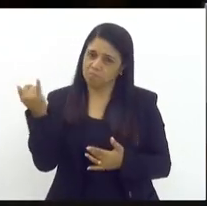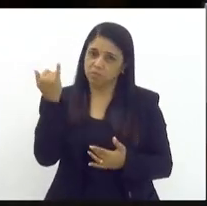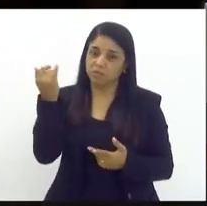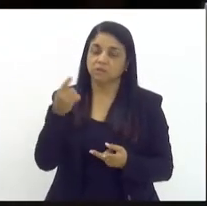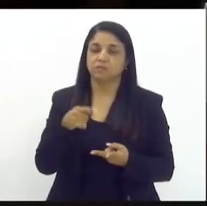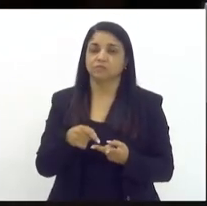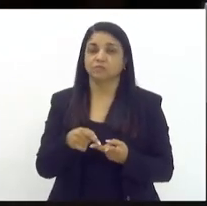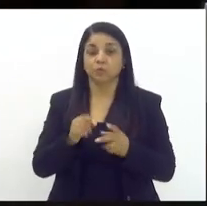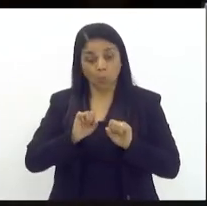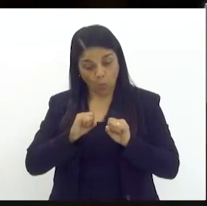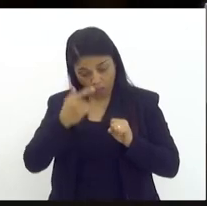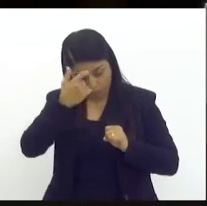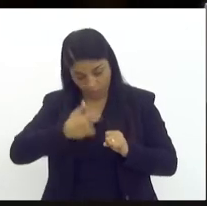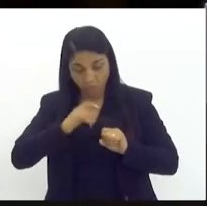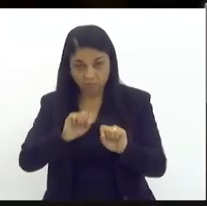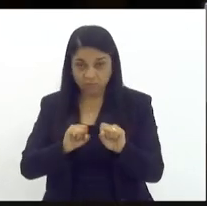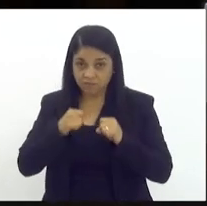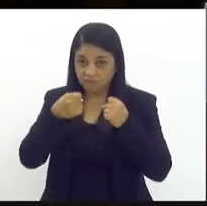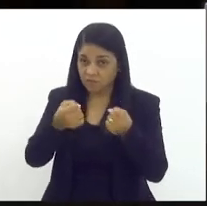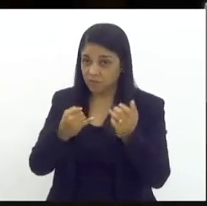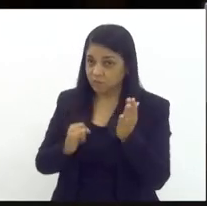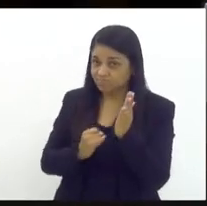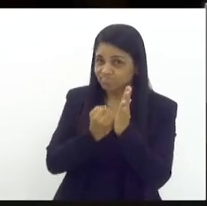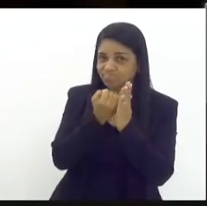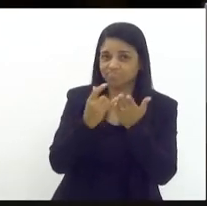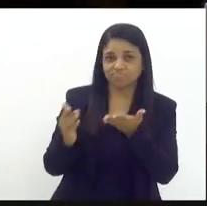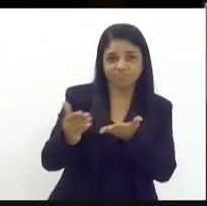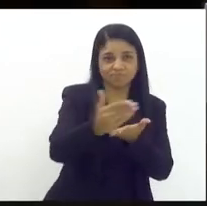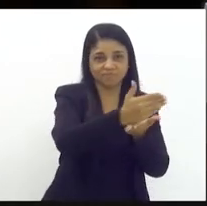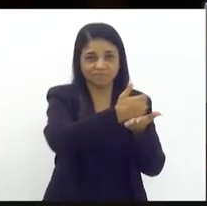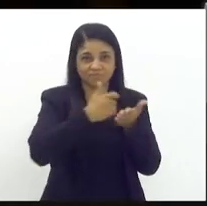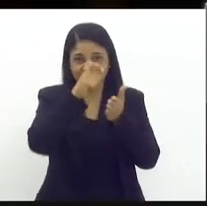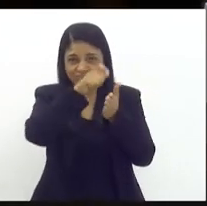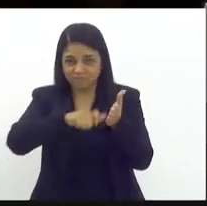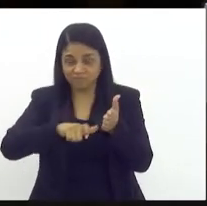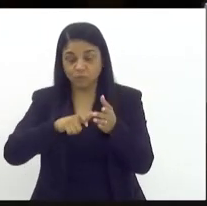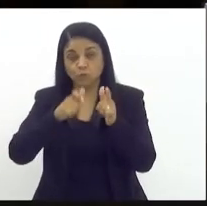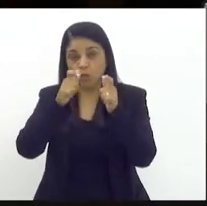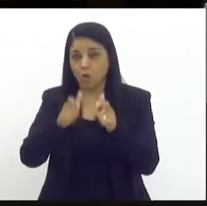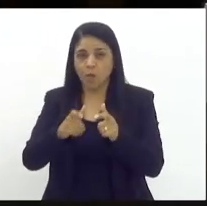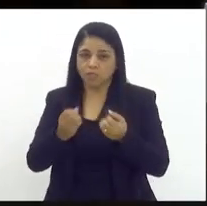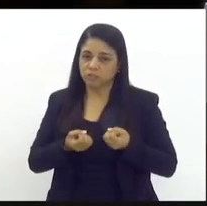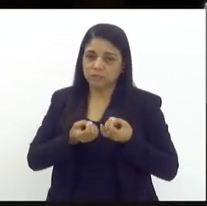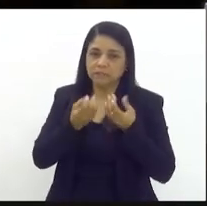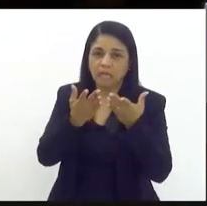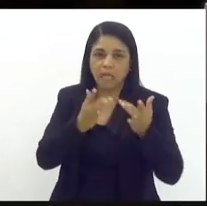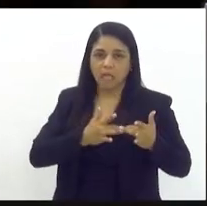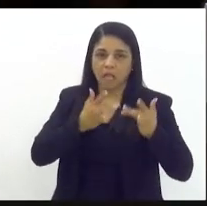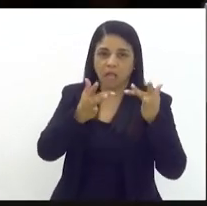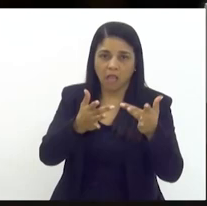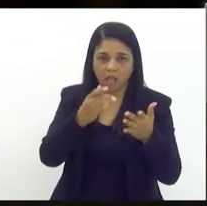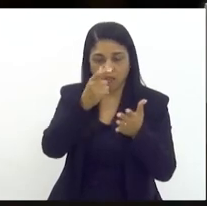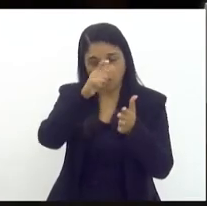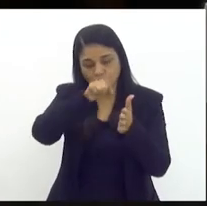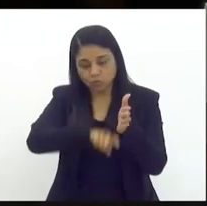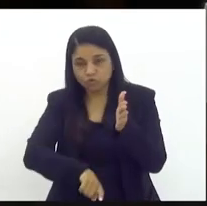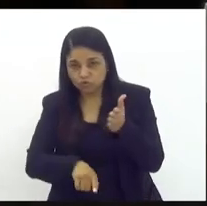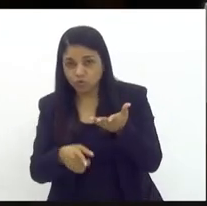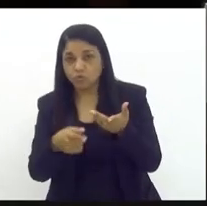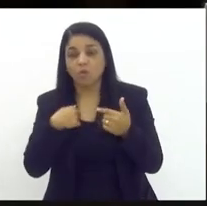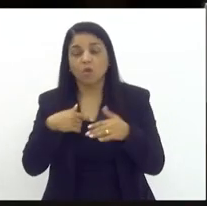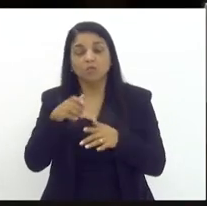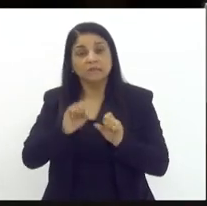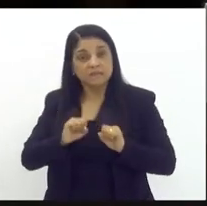quando eu tô defendendo que o tributo indireto não há lugar de da isenção benefícios eu tô defendendo a neutralidade deste Campo tributário